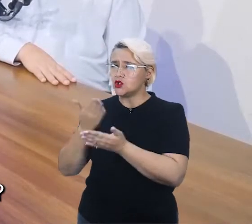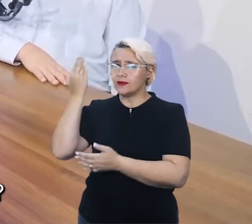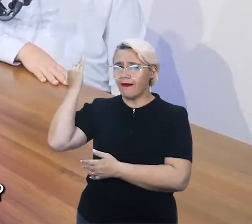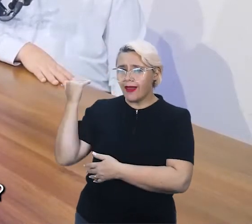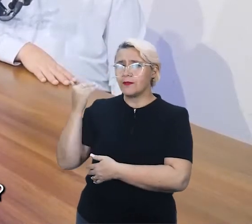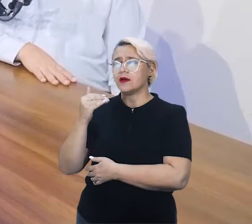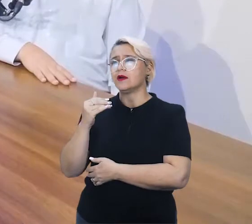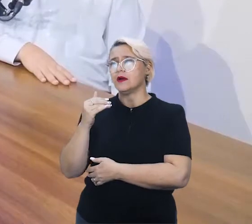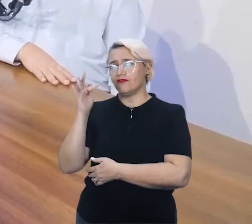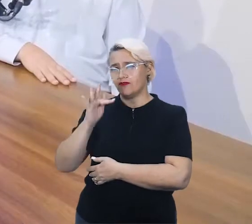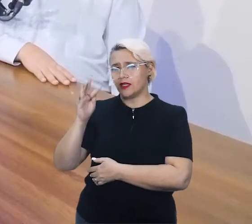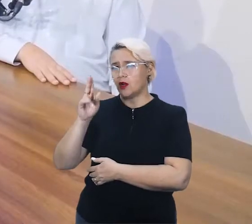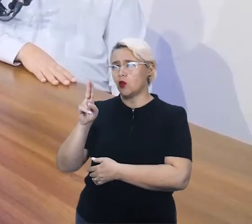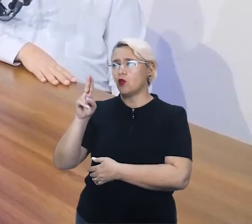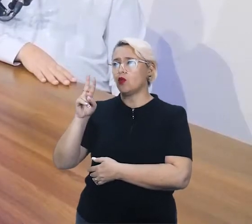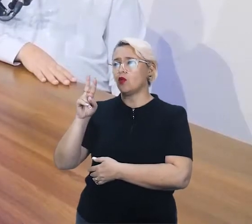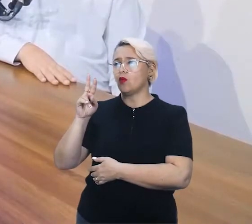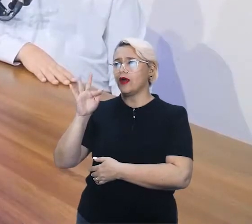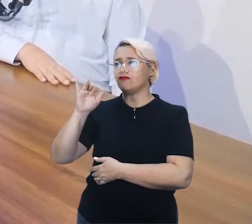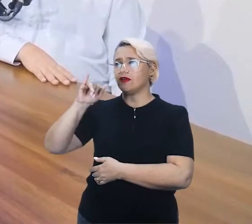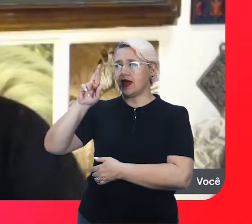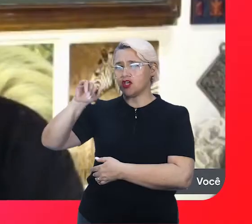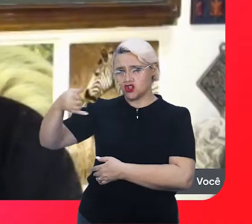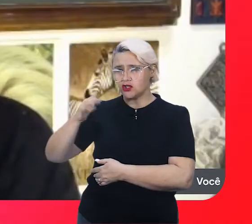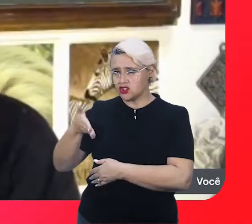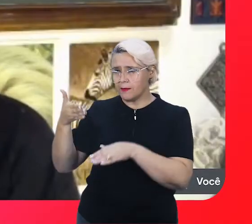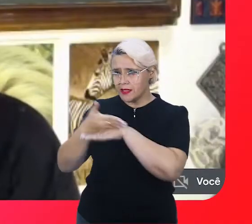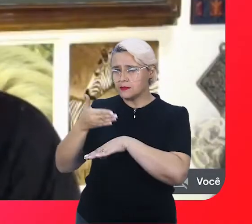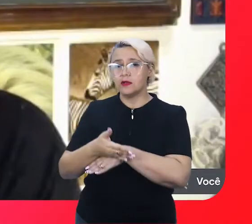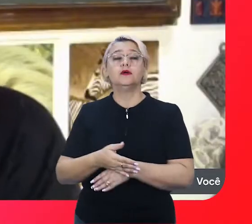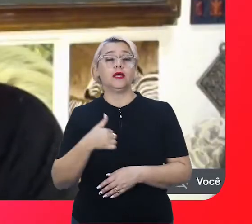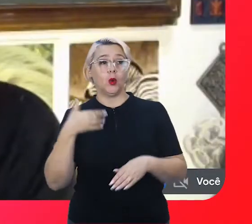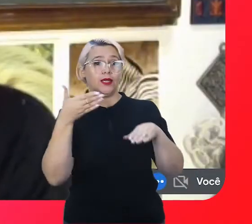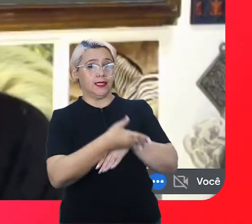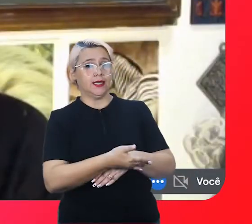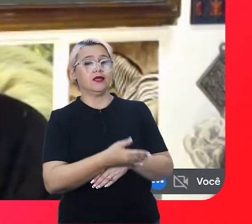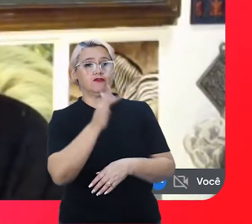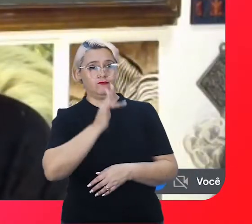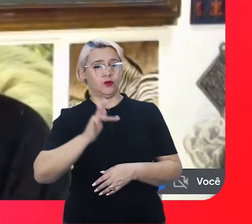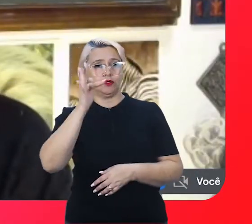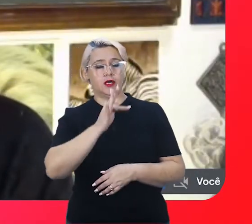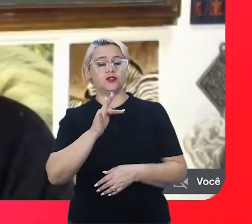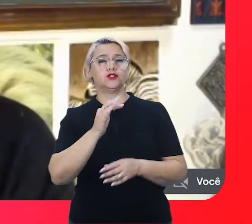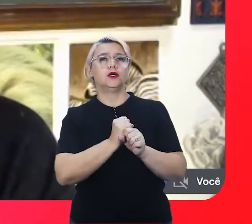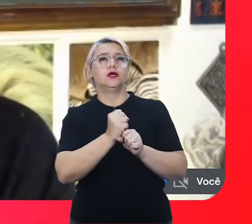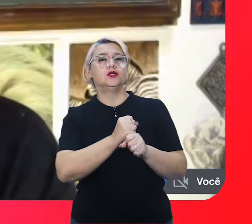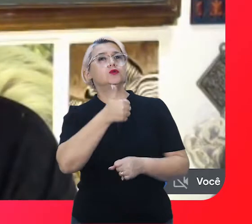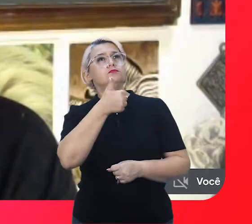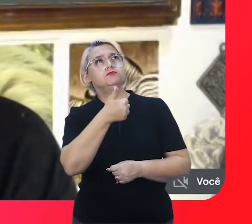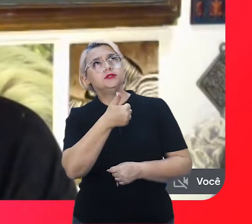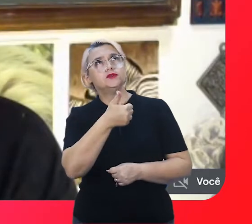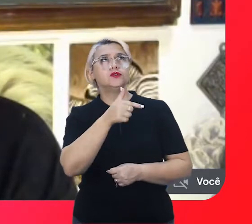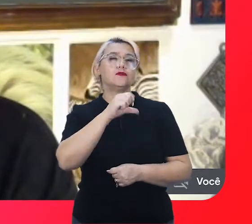da UFRJ? Eu entrei na UFRJ em